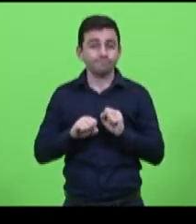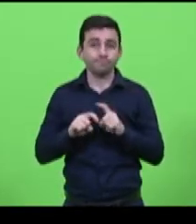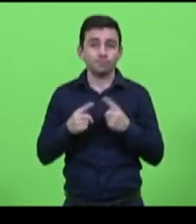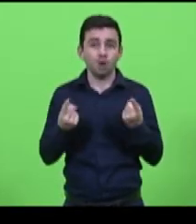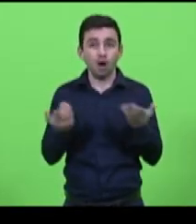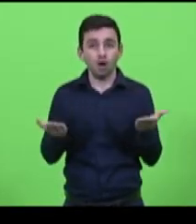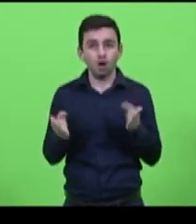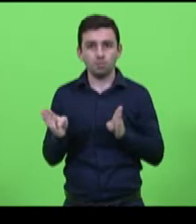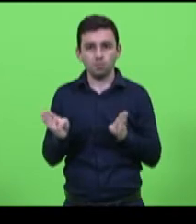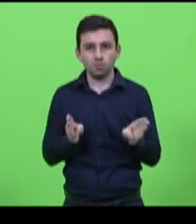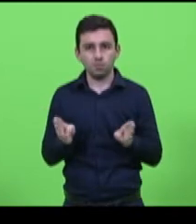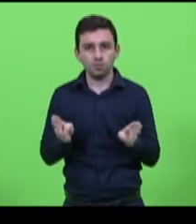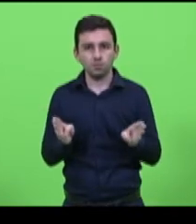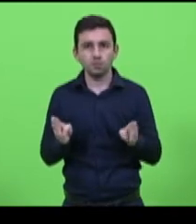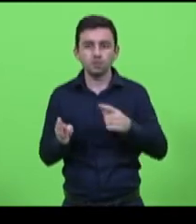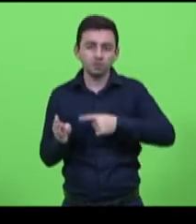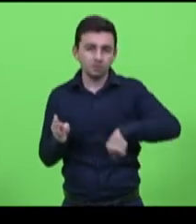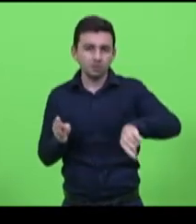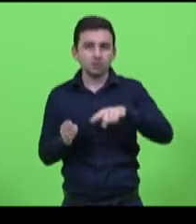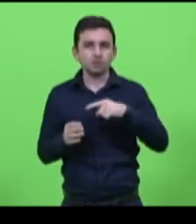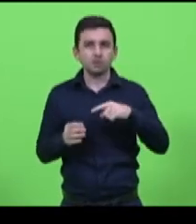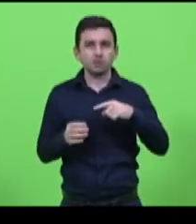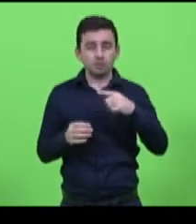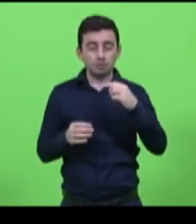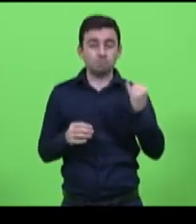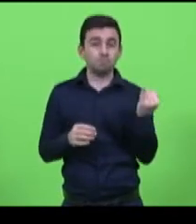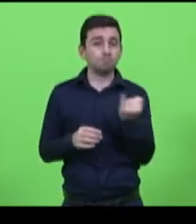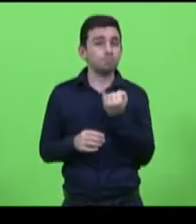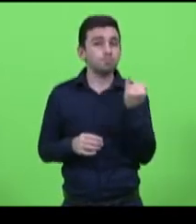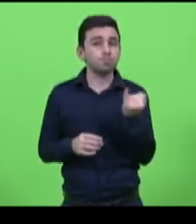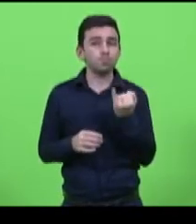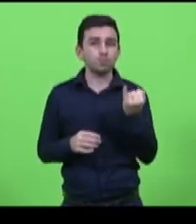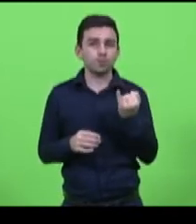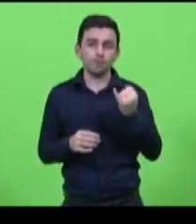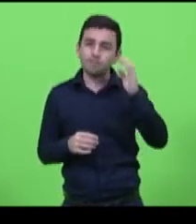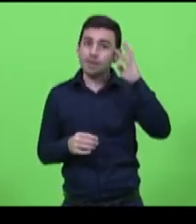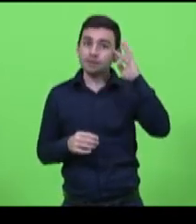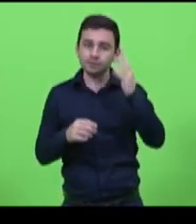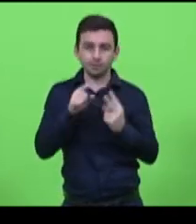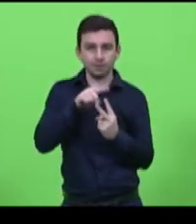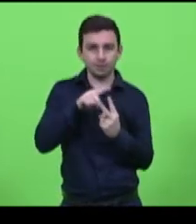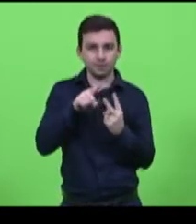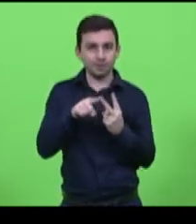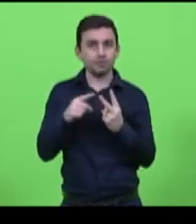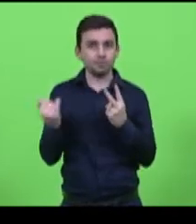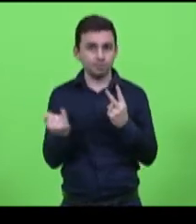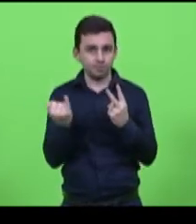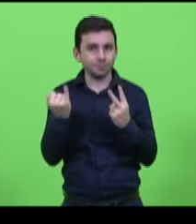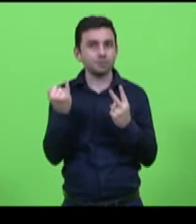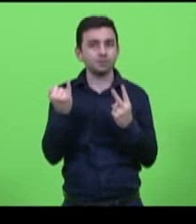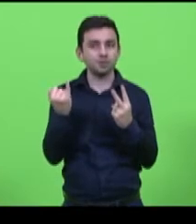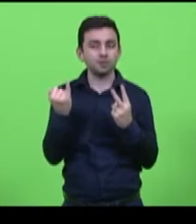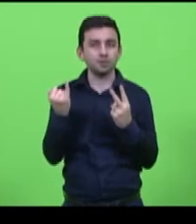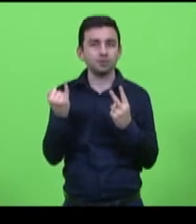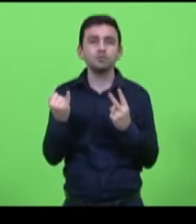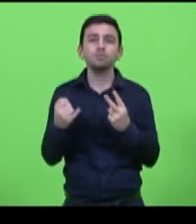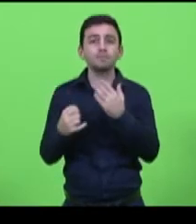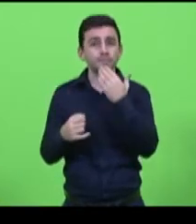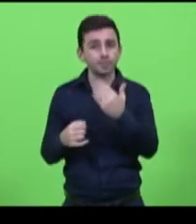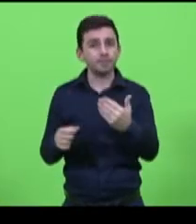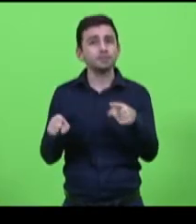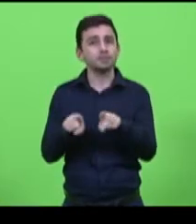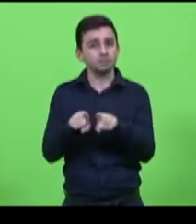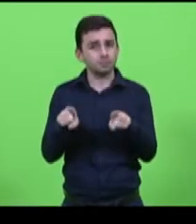nós colocamos como essenciais essas duas atividades, nós também solicitamos para